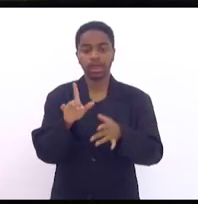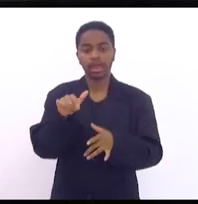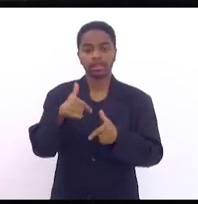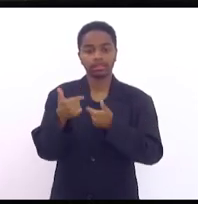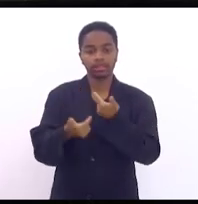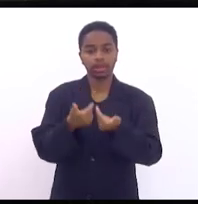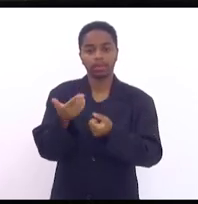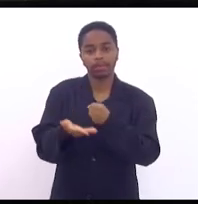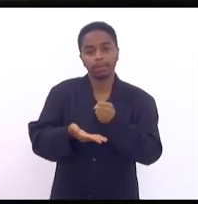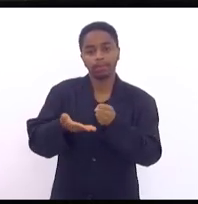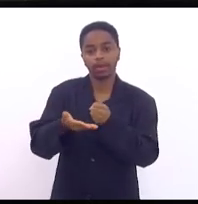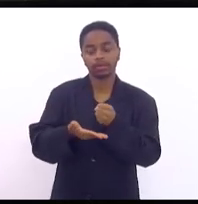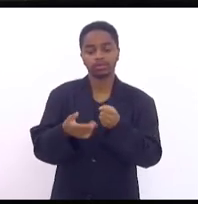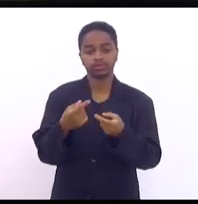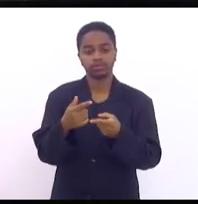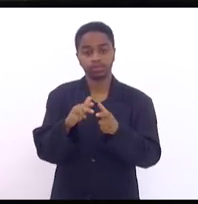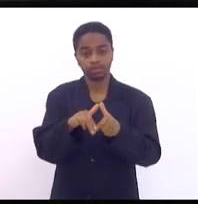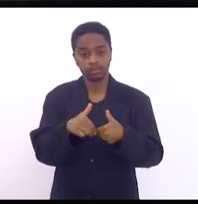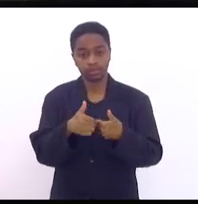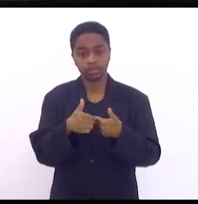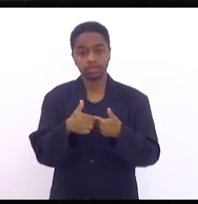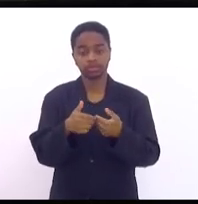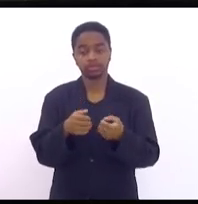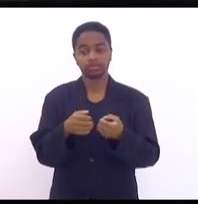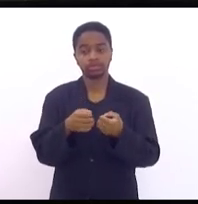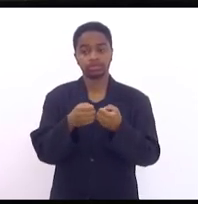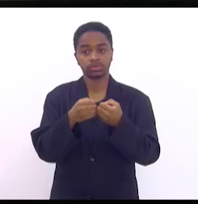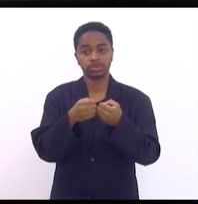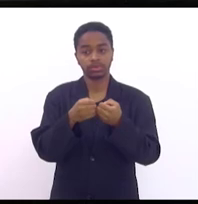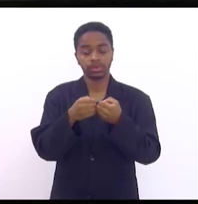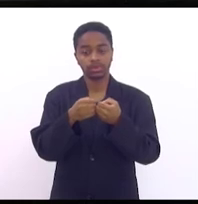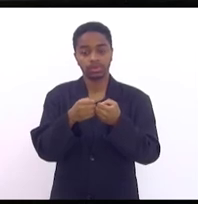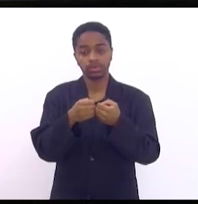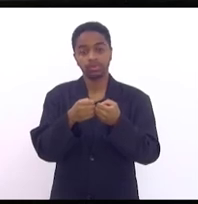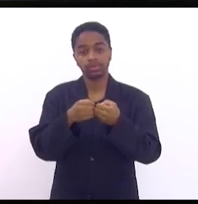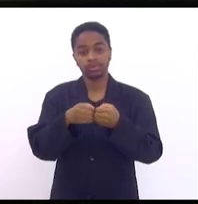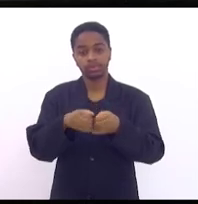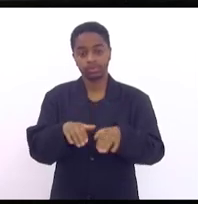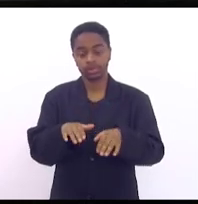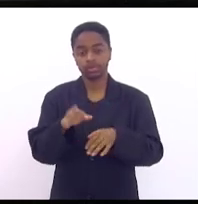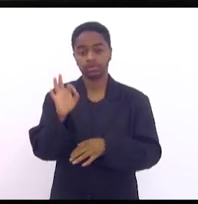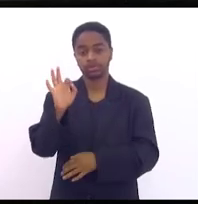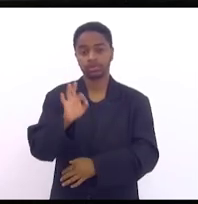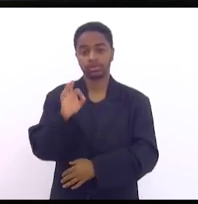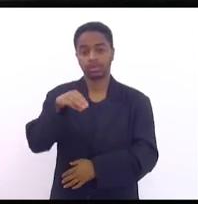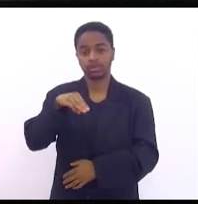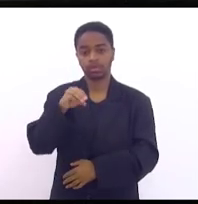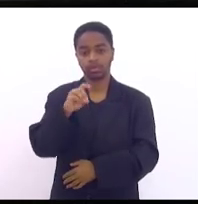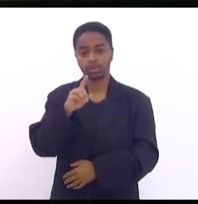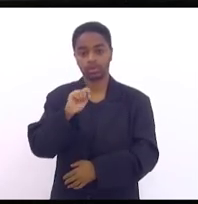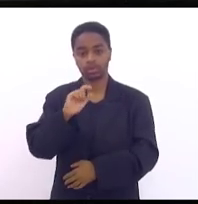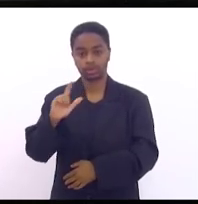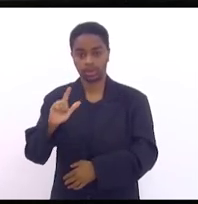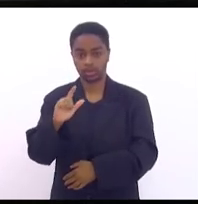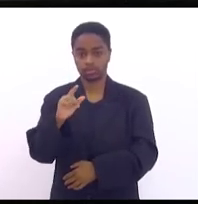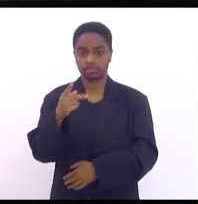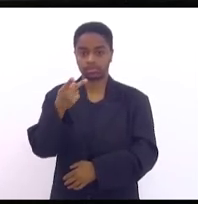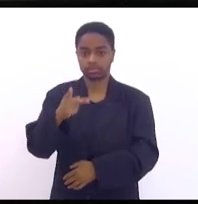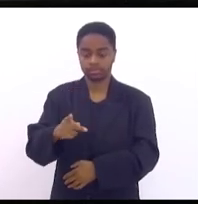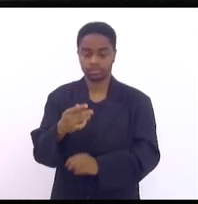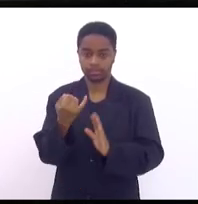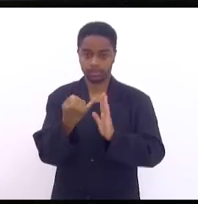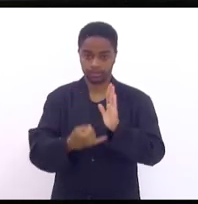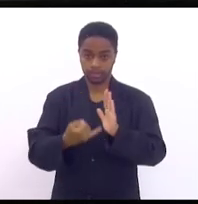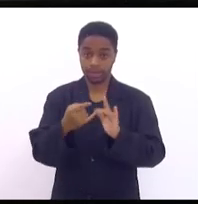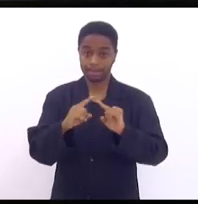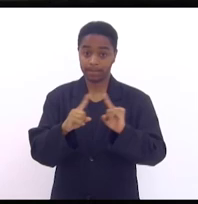serviços essenciais, por isso, afetos à alíquota modal do imposto. Mas outras